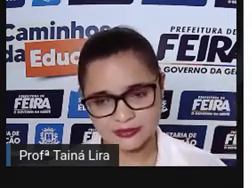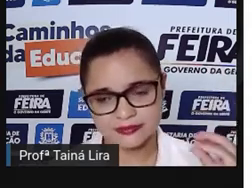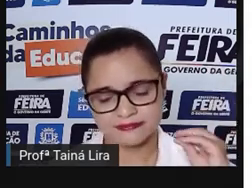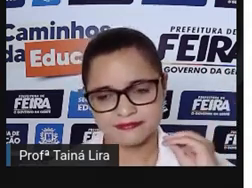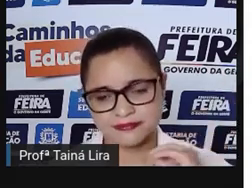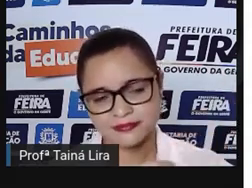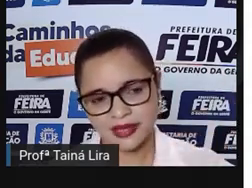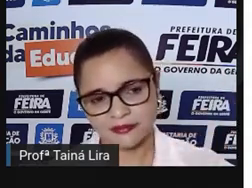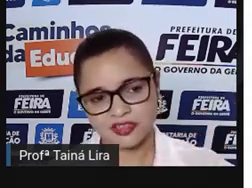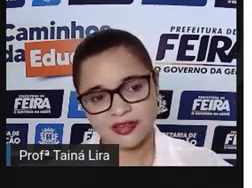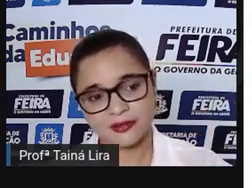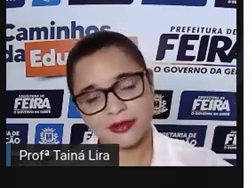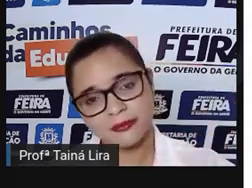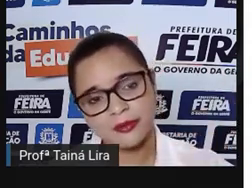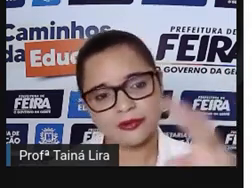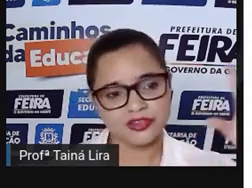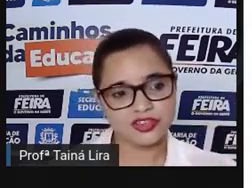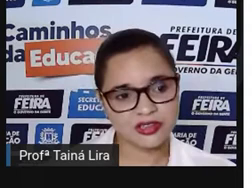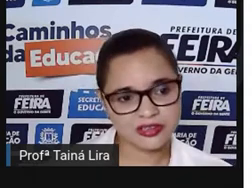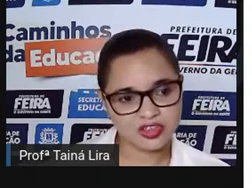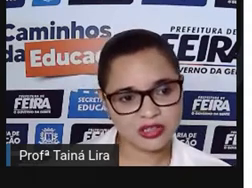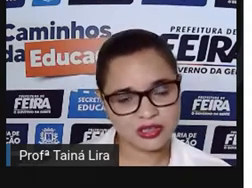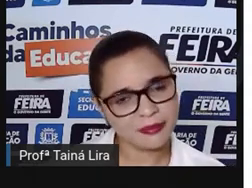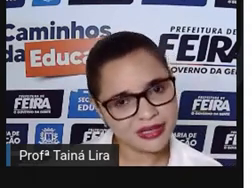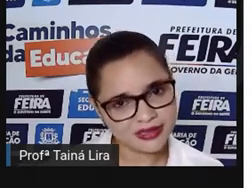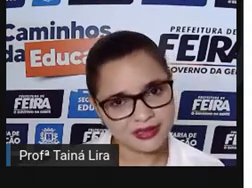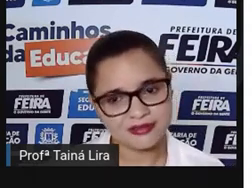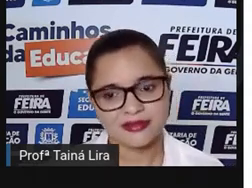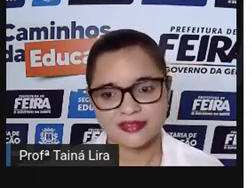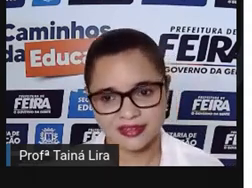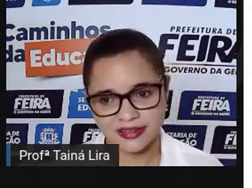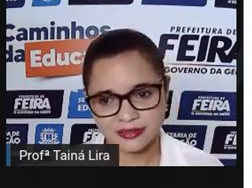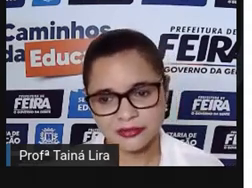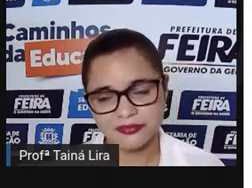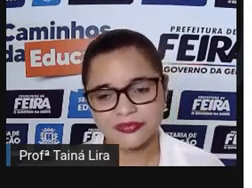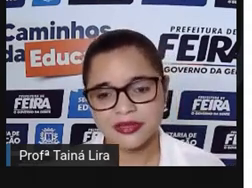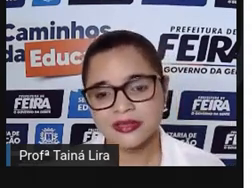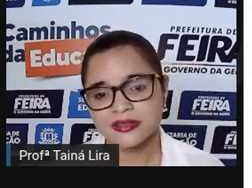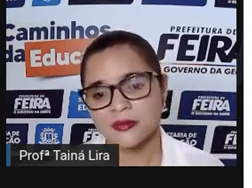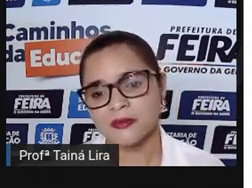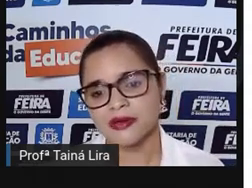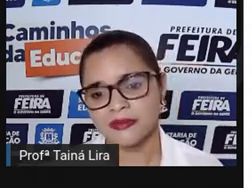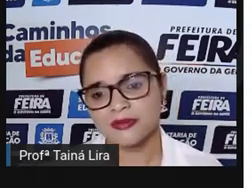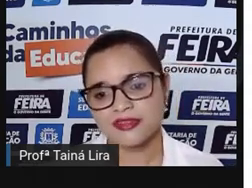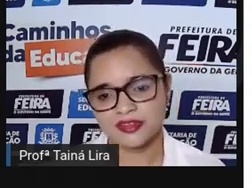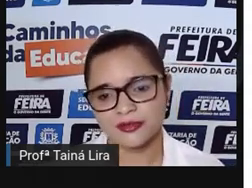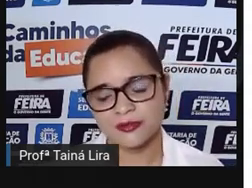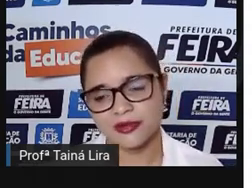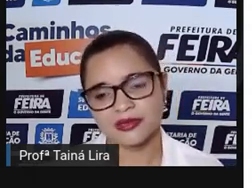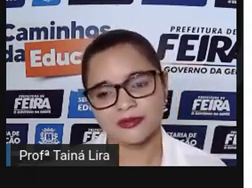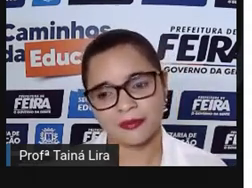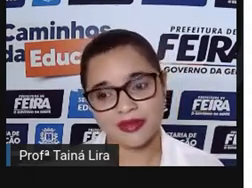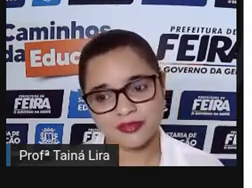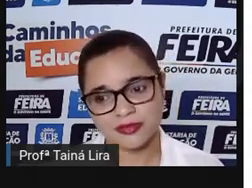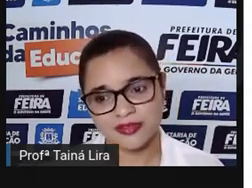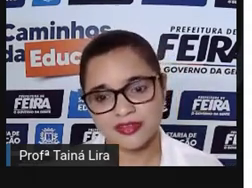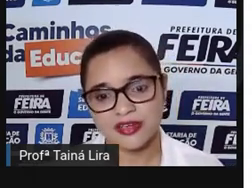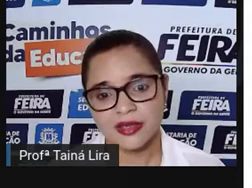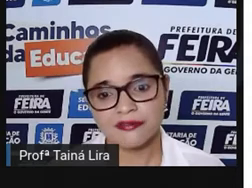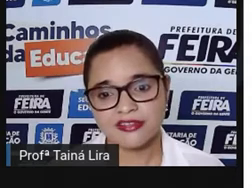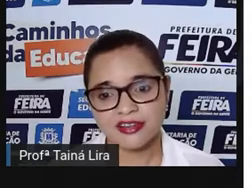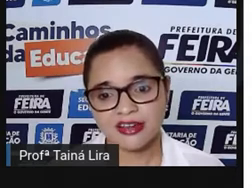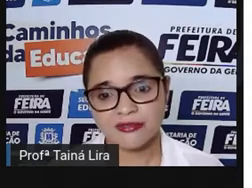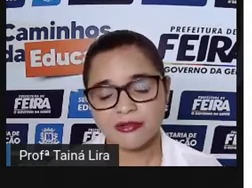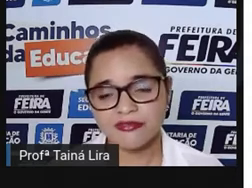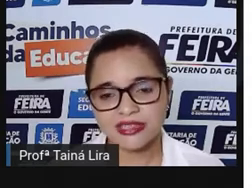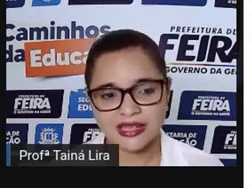tá? É um estado que é um pouco distante aí da Bahia, certo? Então, um amigo seu mora no Amazonas